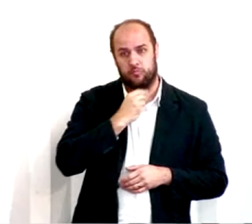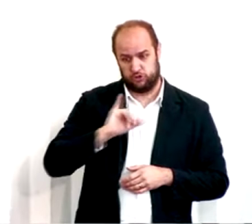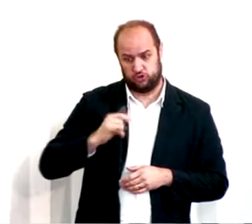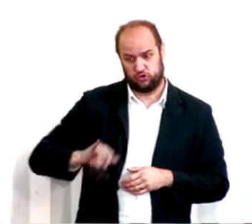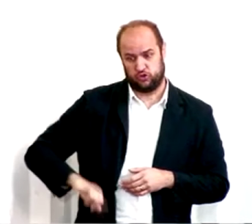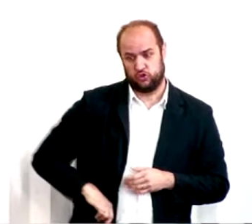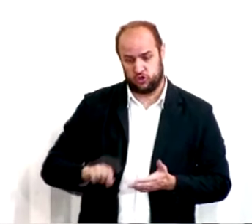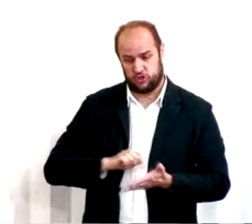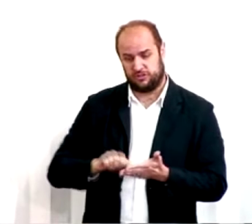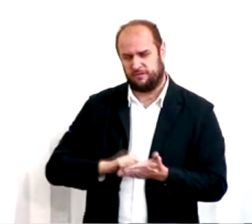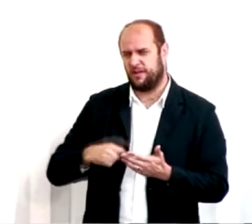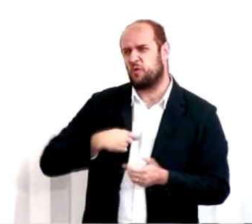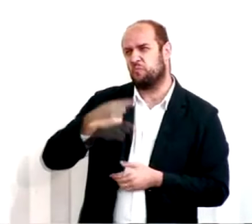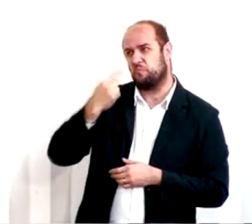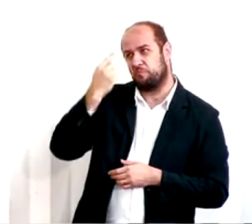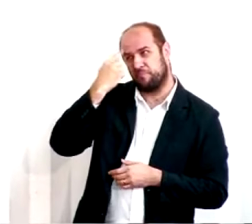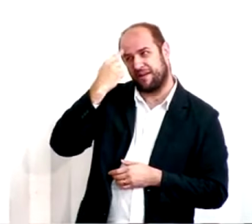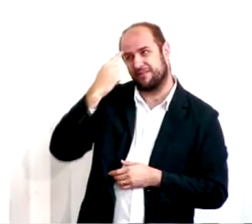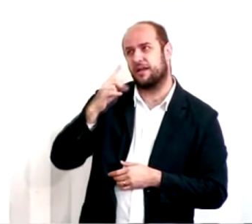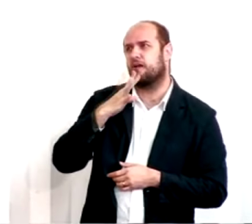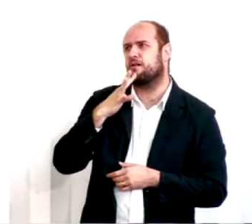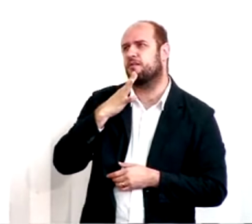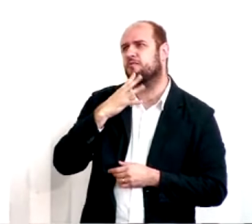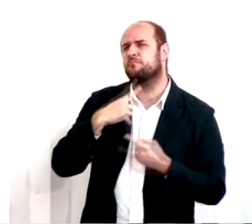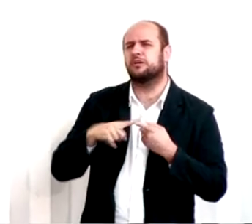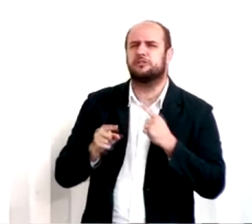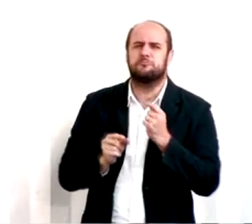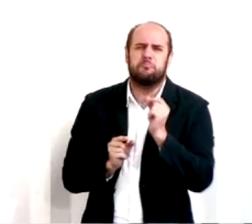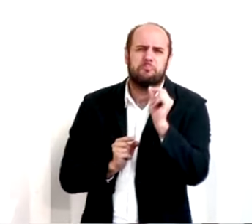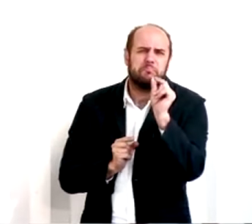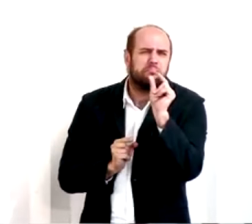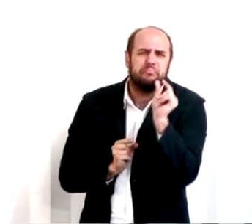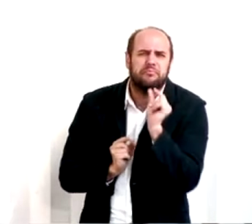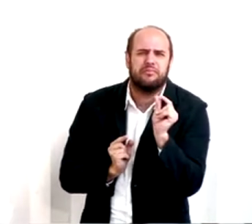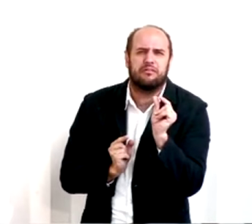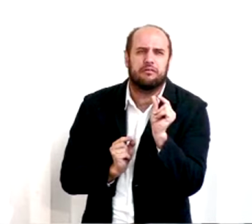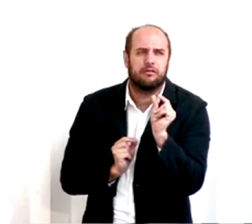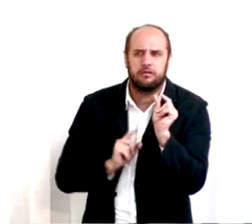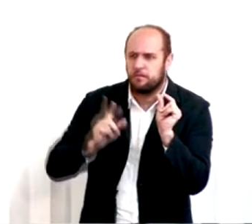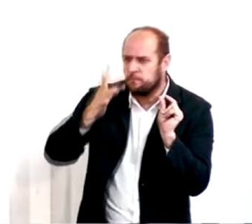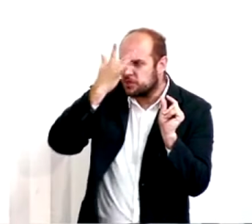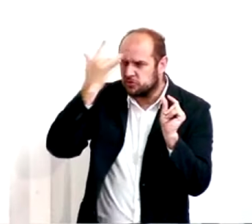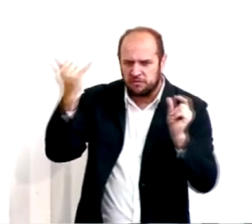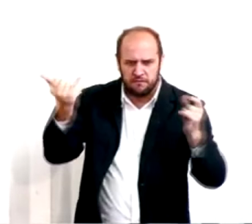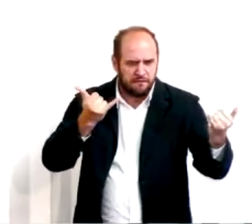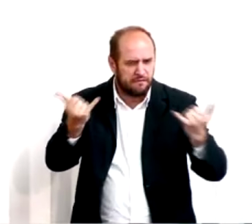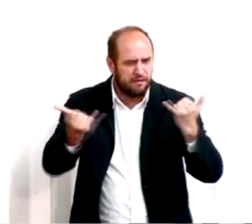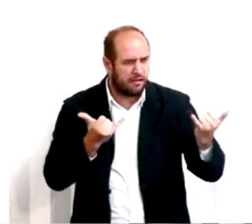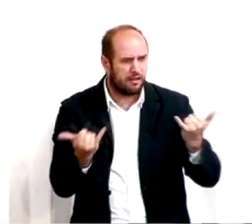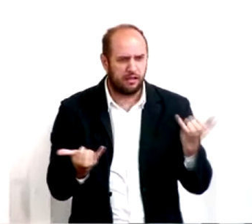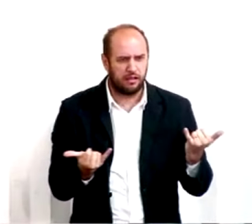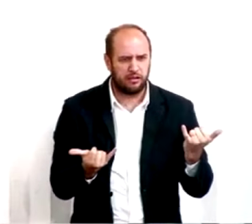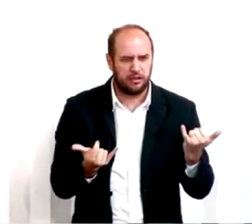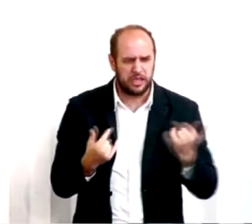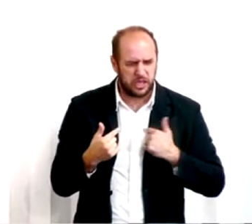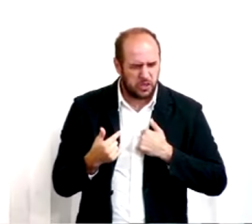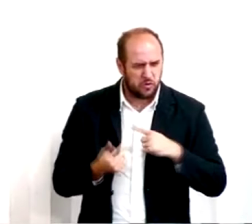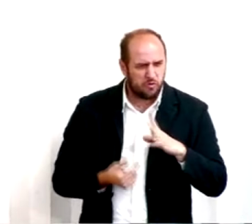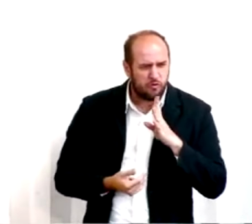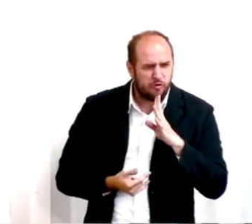achava que te conhecia mas era tão pouco eu ouvi as pessoas falarem de ti era tão pouco